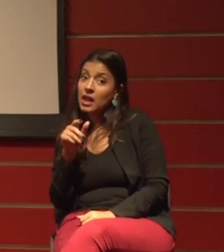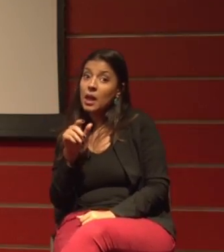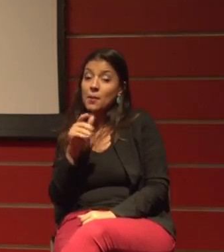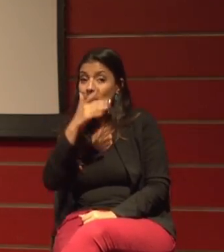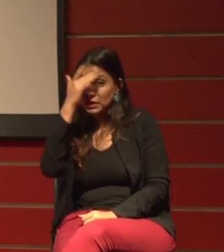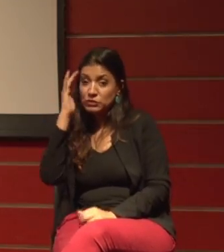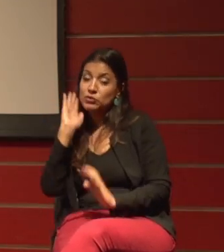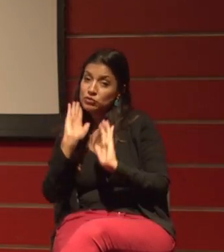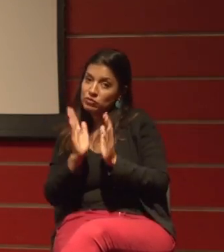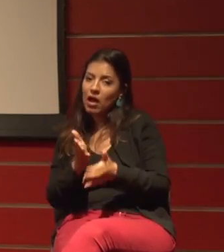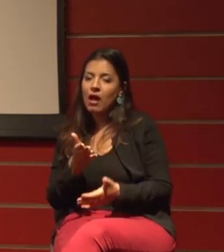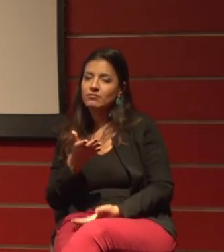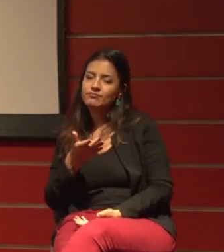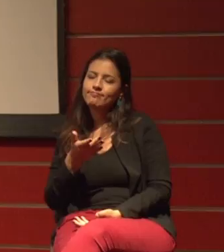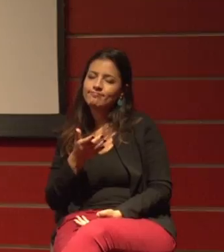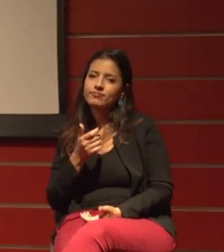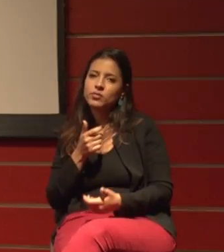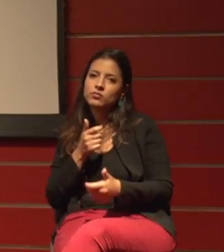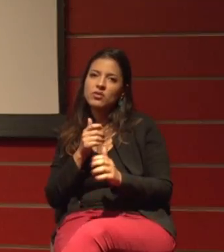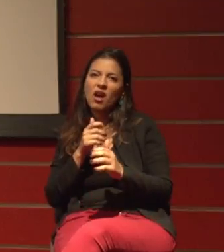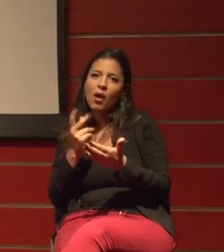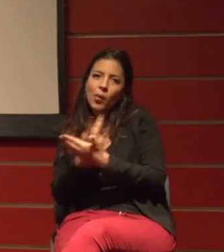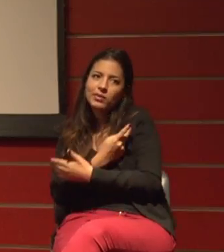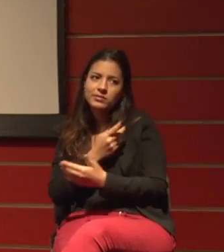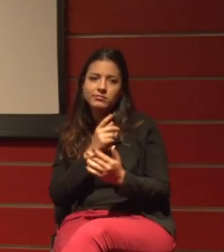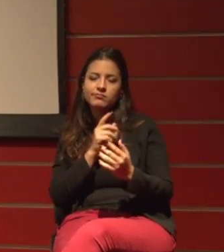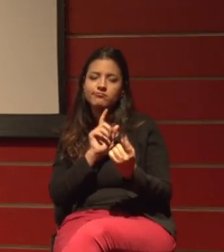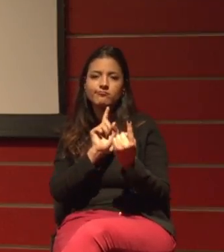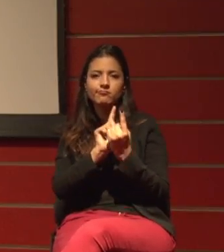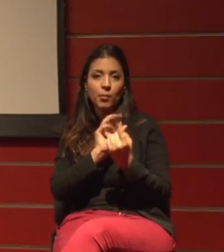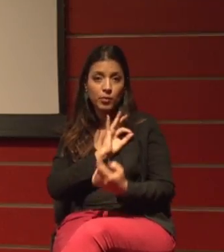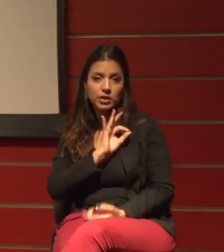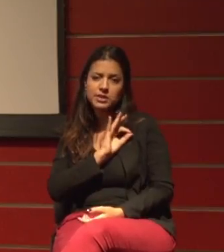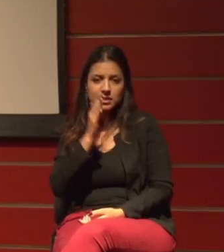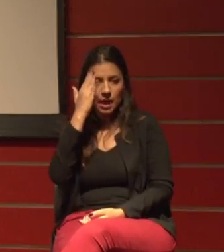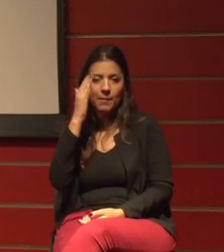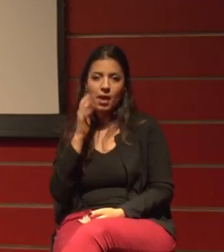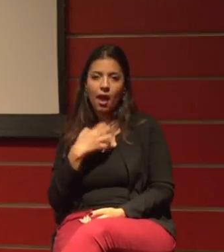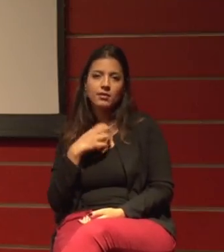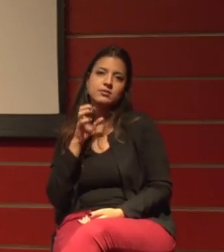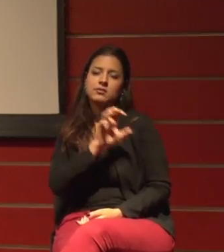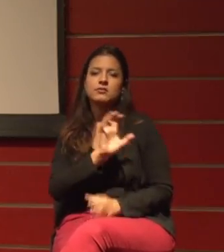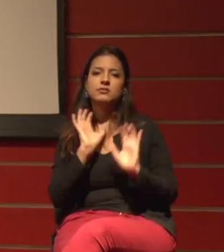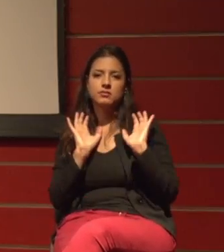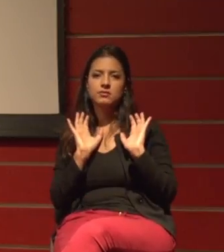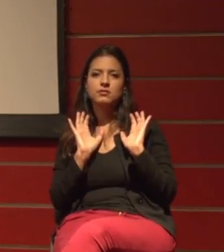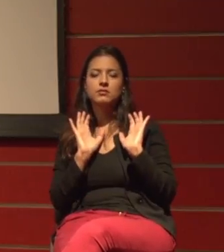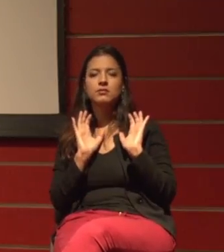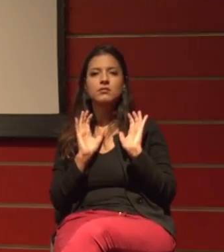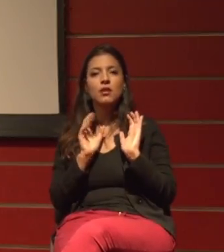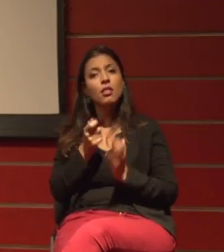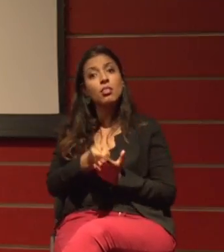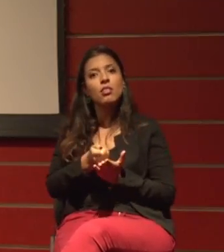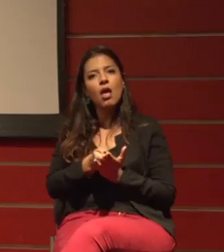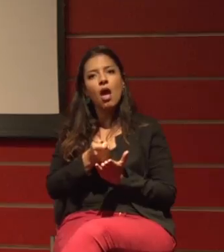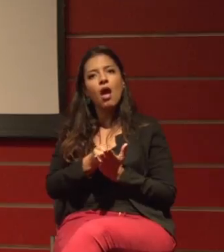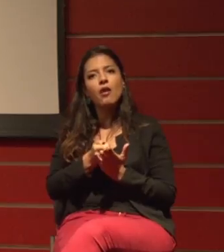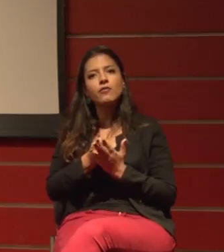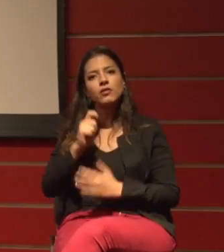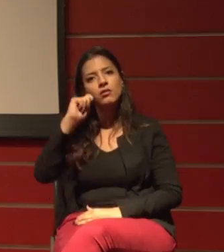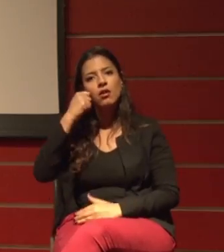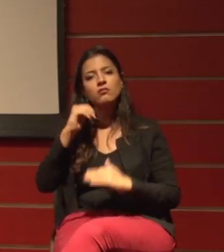algum contato mais próximo infelizmente de algum ordem com a polícia sabe que é assim né como se você devesse essa